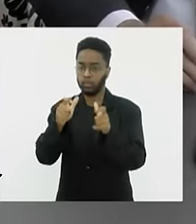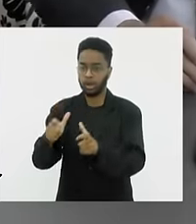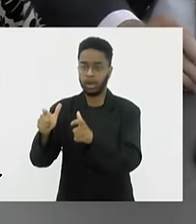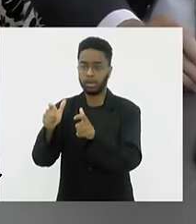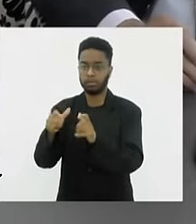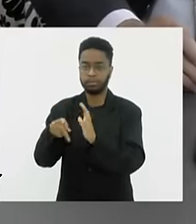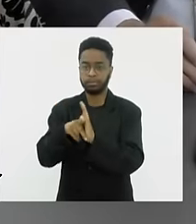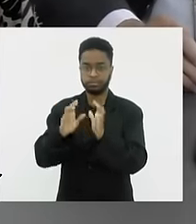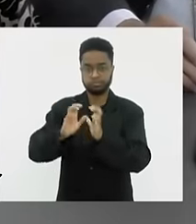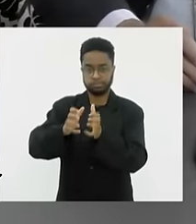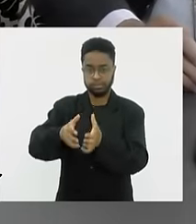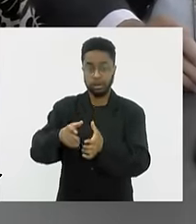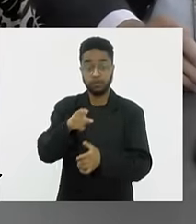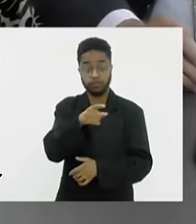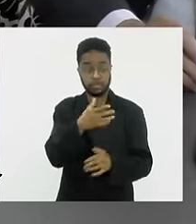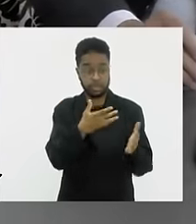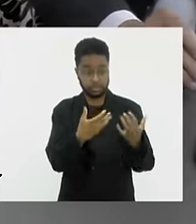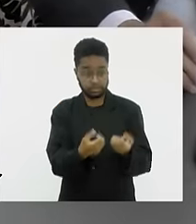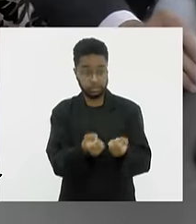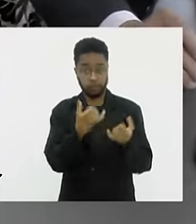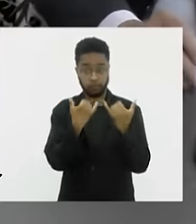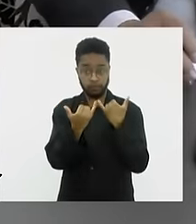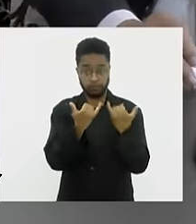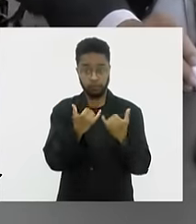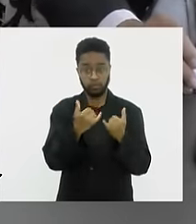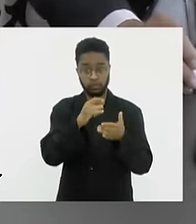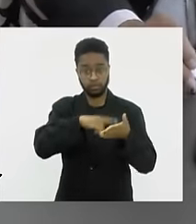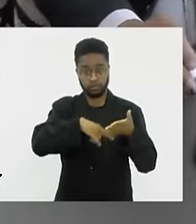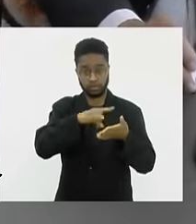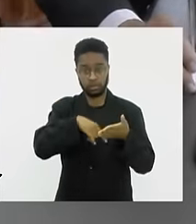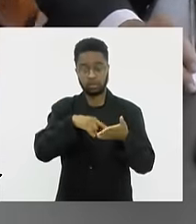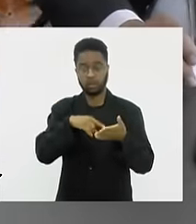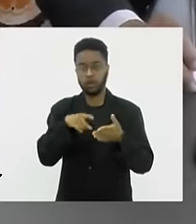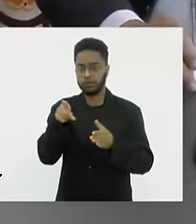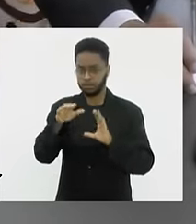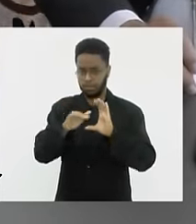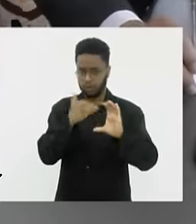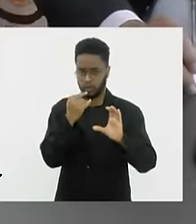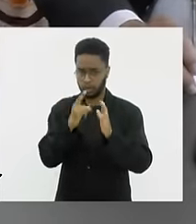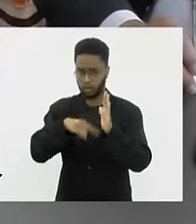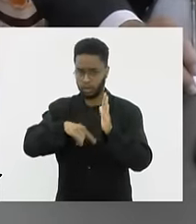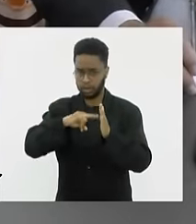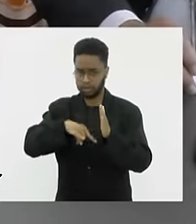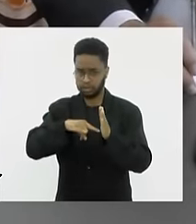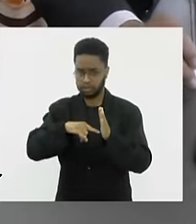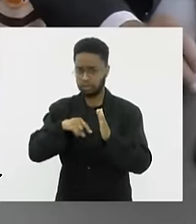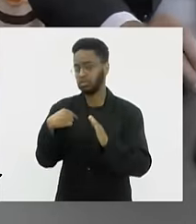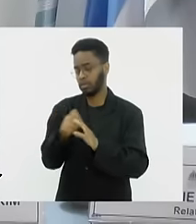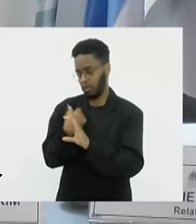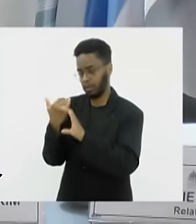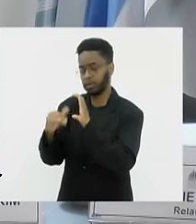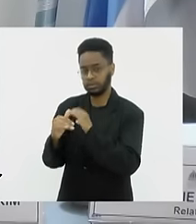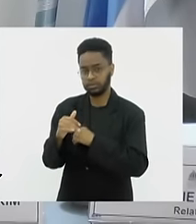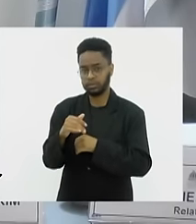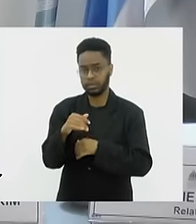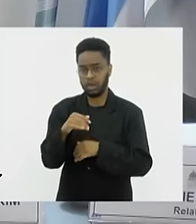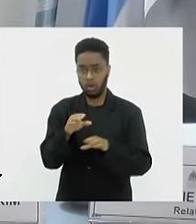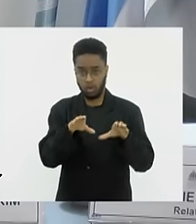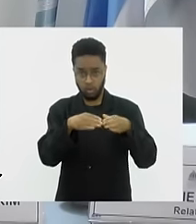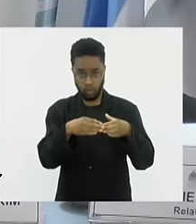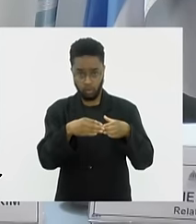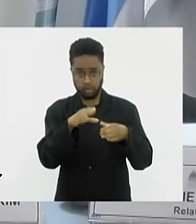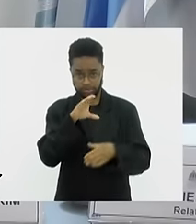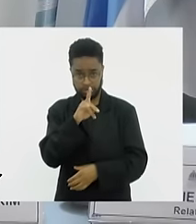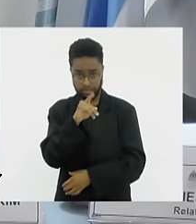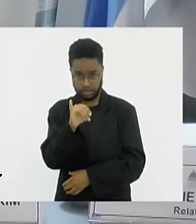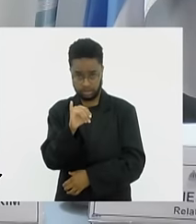informações documentais. Tudo ali é dado da RFA. O senhor me mandou documentação, presidente? Nós mandamos. Mandou para a comissão parlamentar de inquérito?